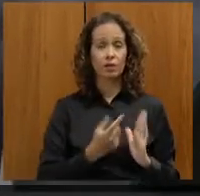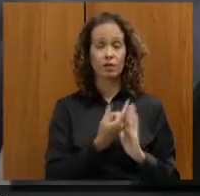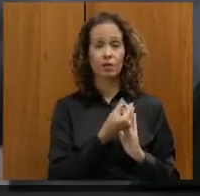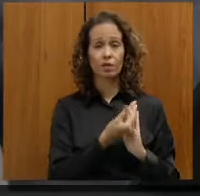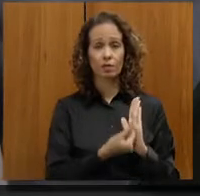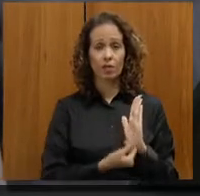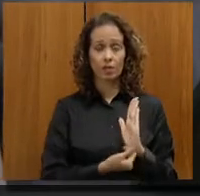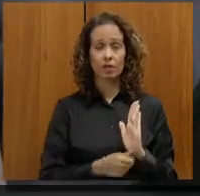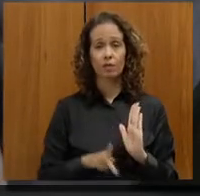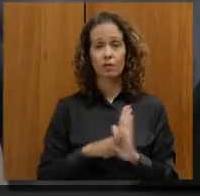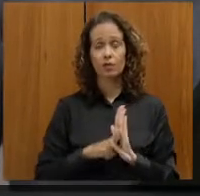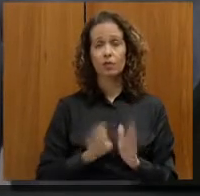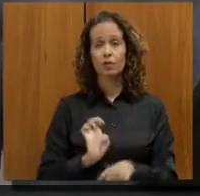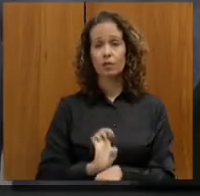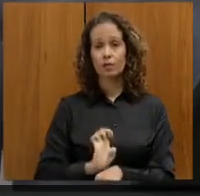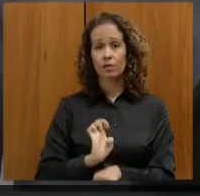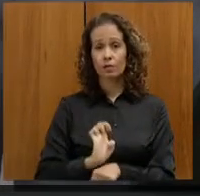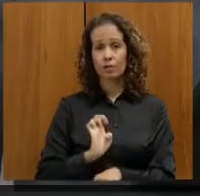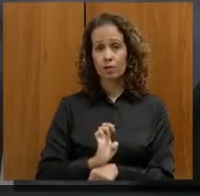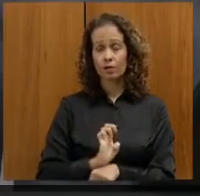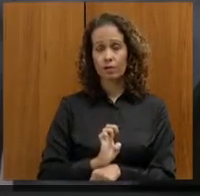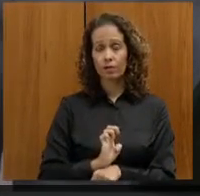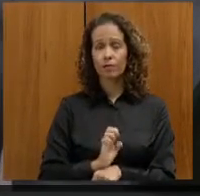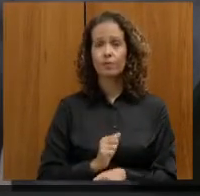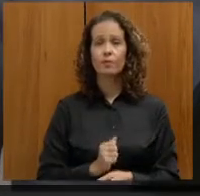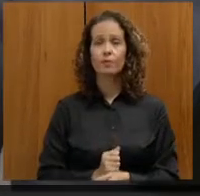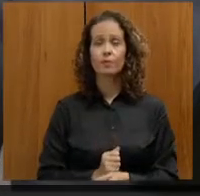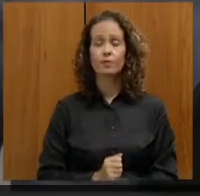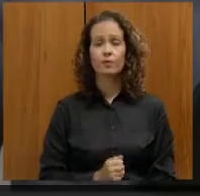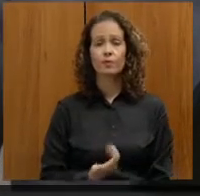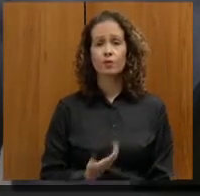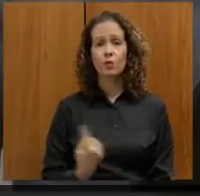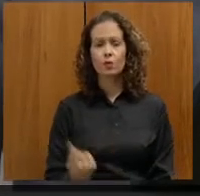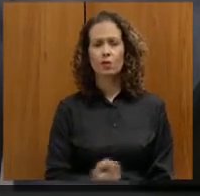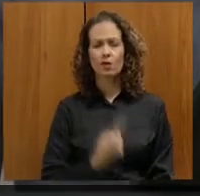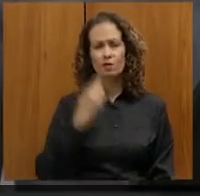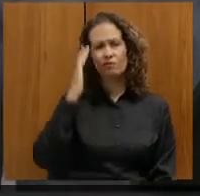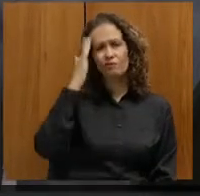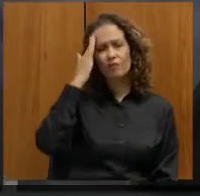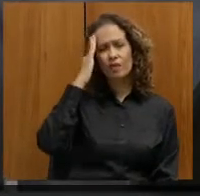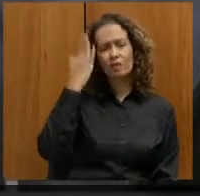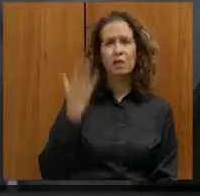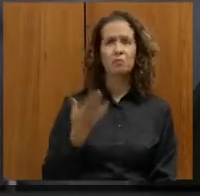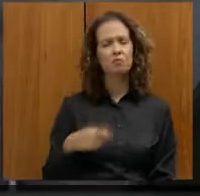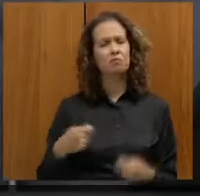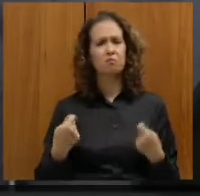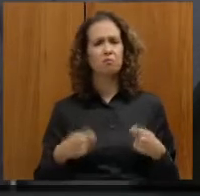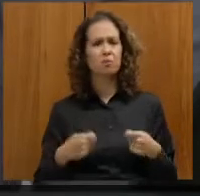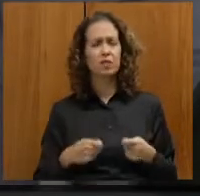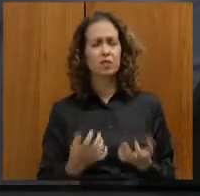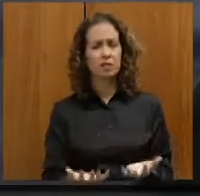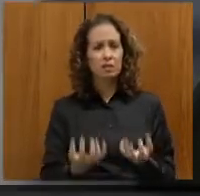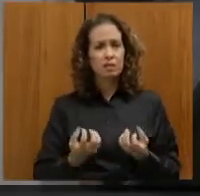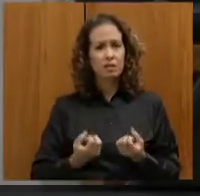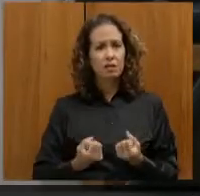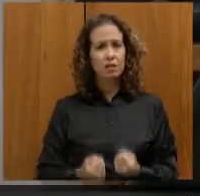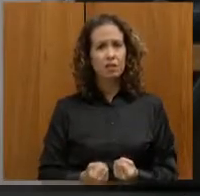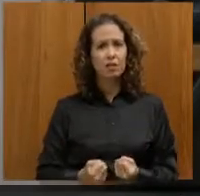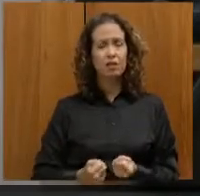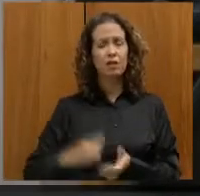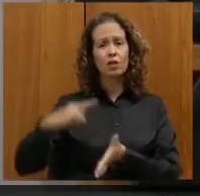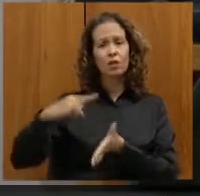orçamentária do estado não havendo no nosso entendimento a necessidade de adesão ao regime